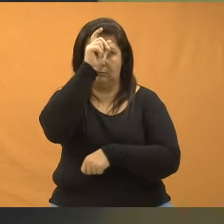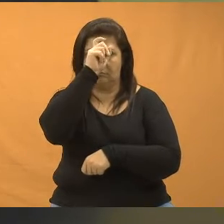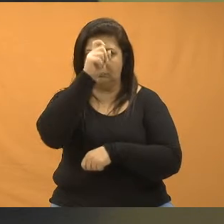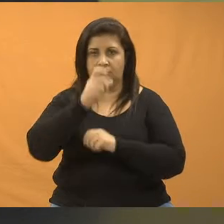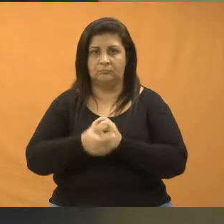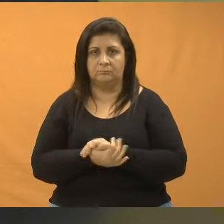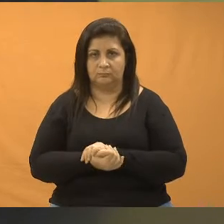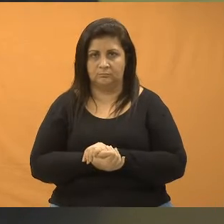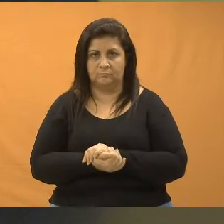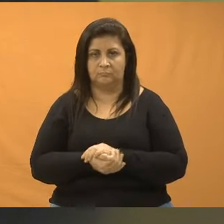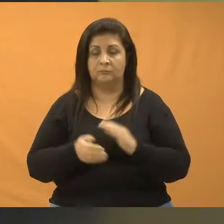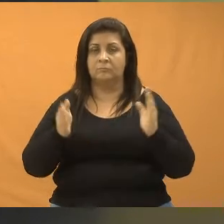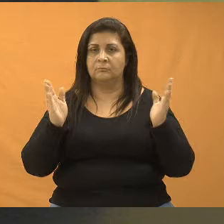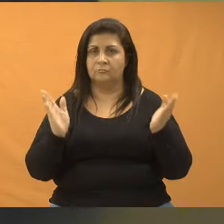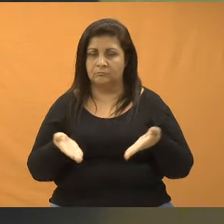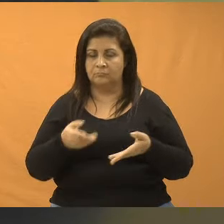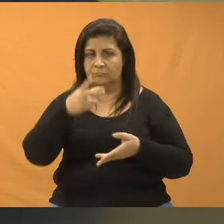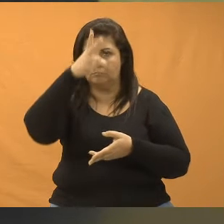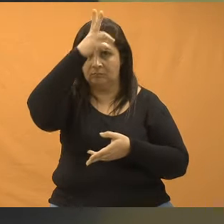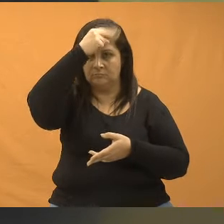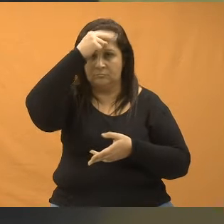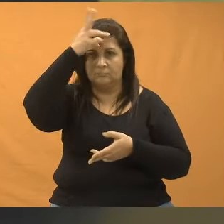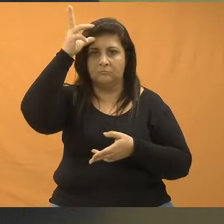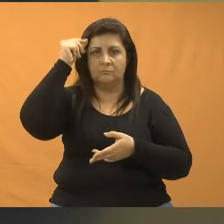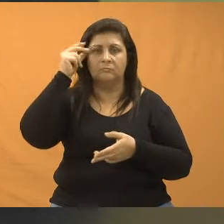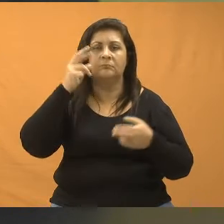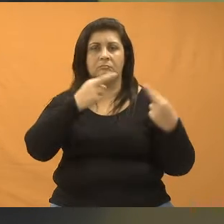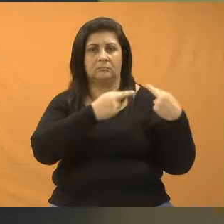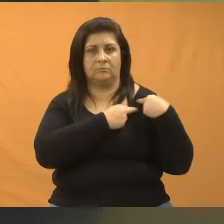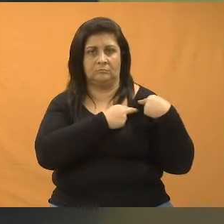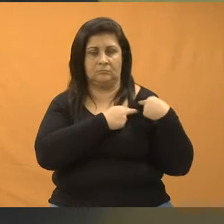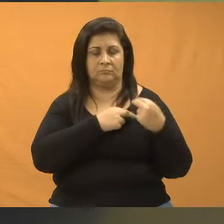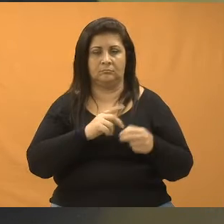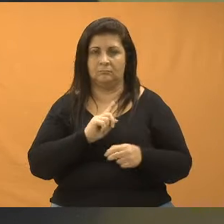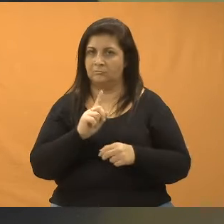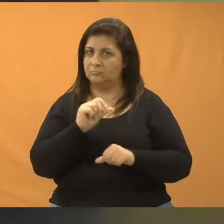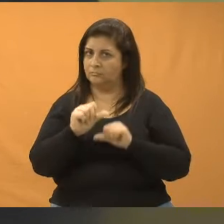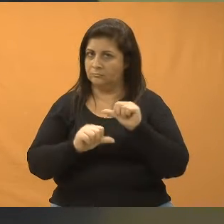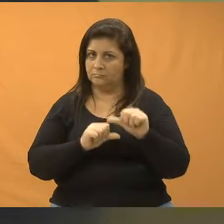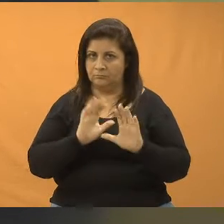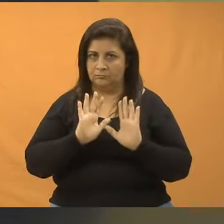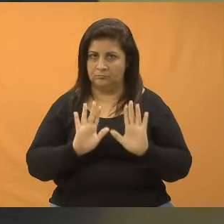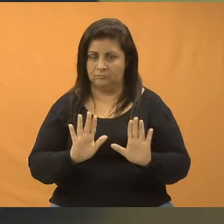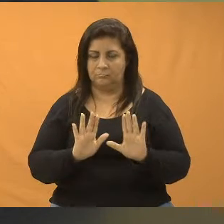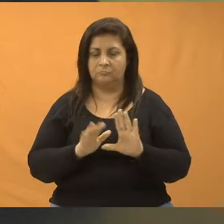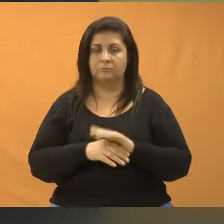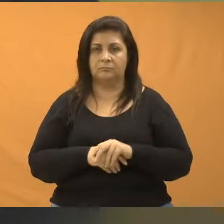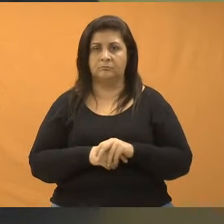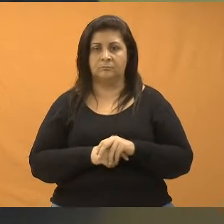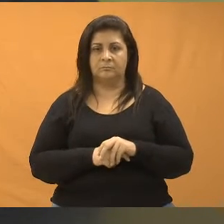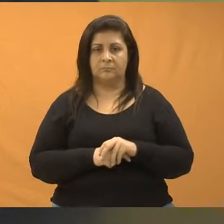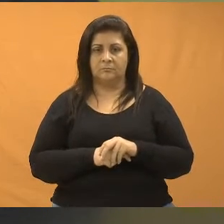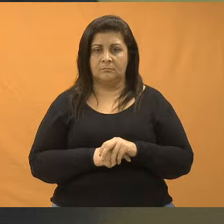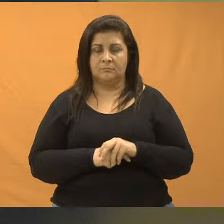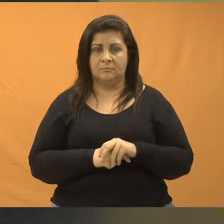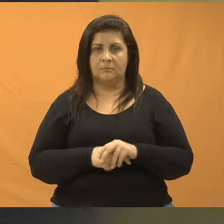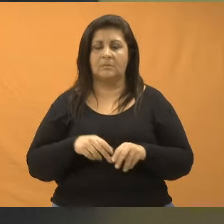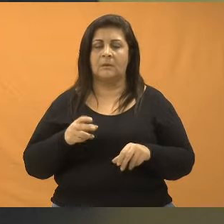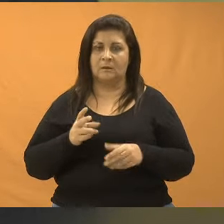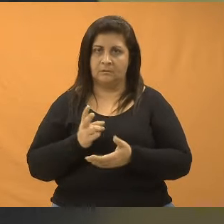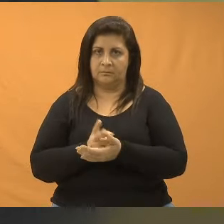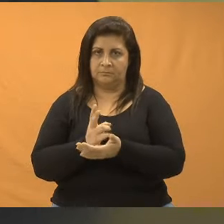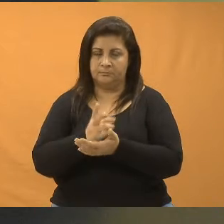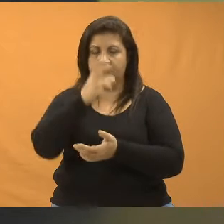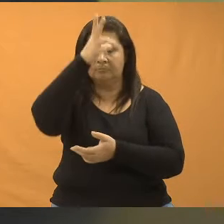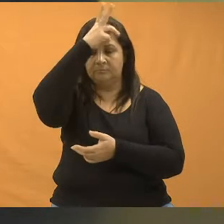a Prefeitura é responsável, não mudou nada com a eleição da Irmandade, né, na gestão da Santa